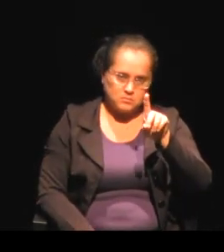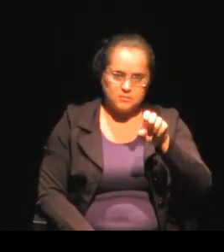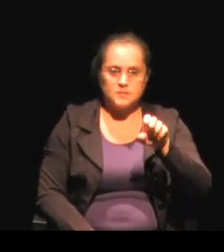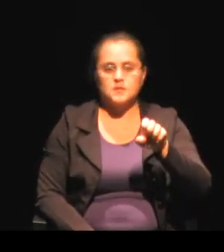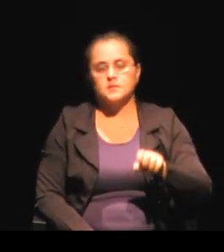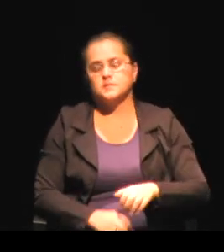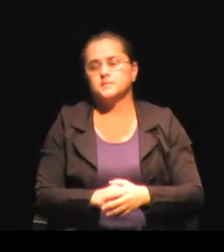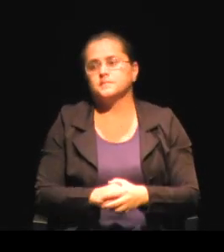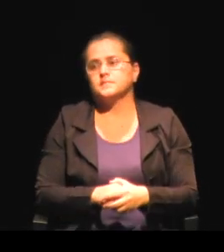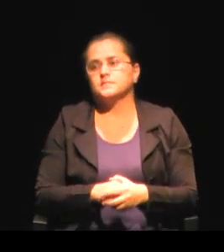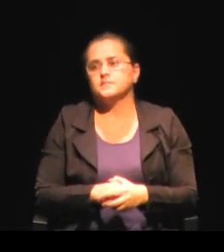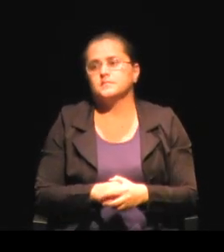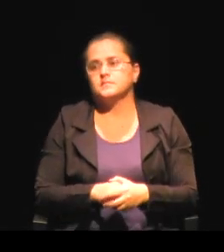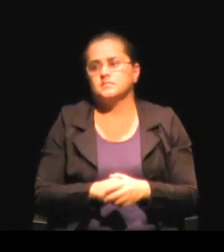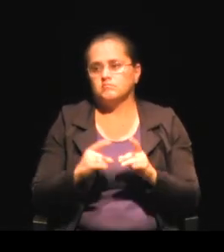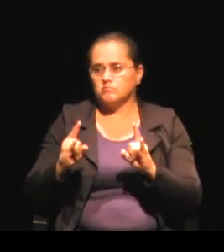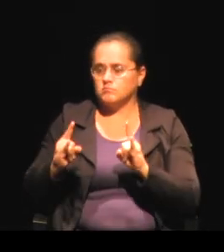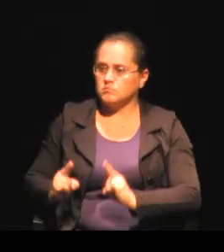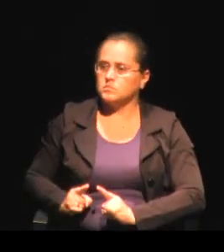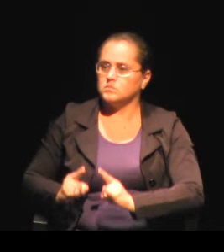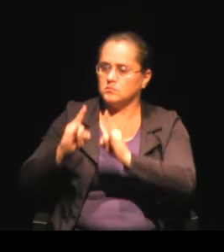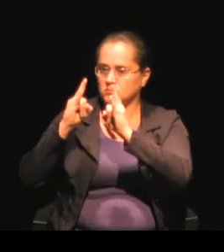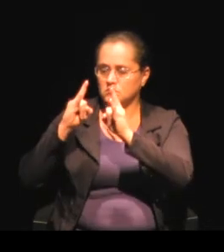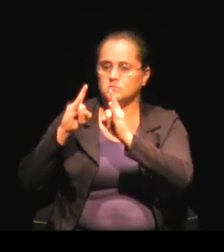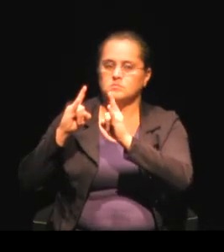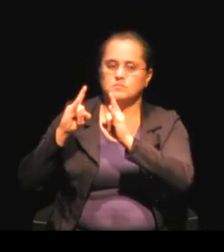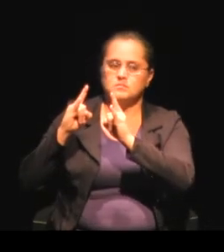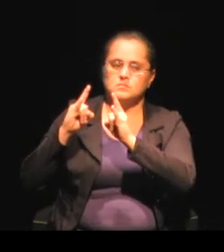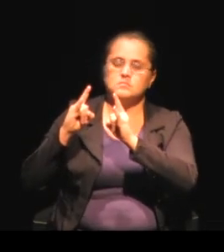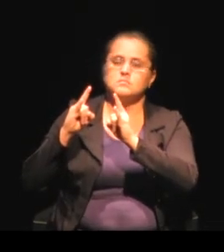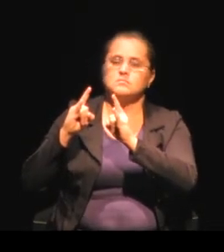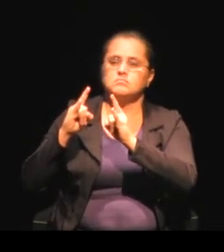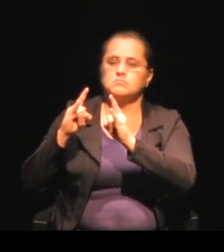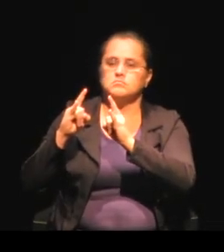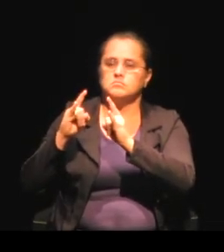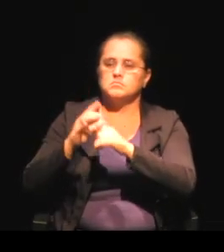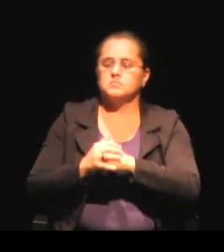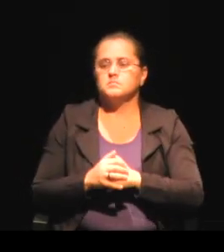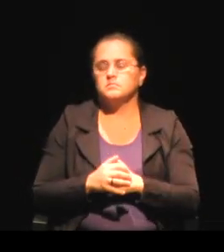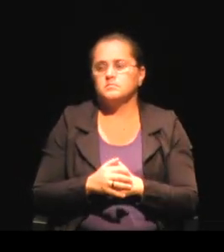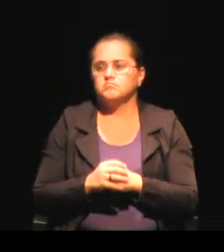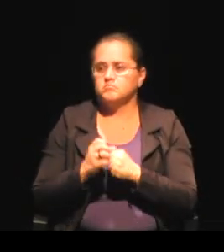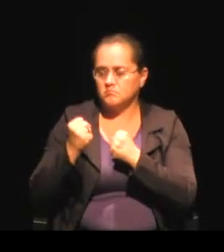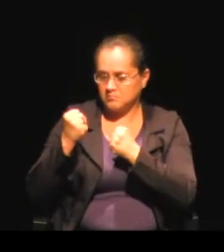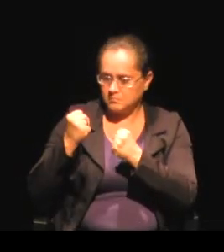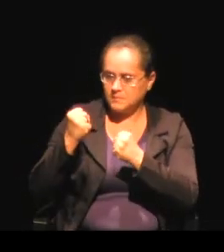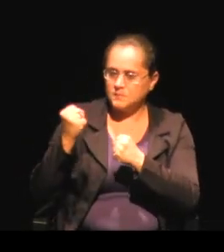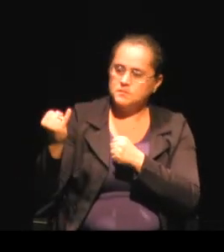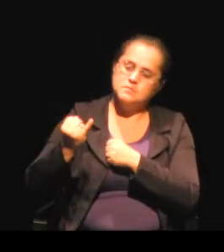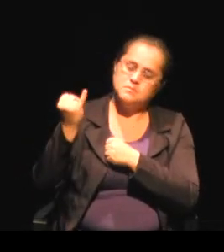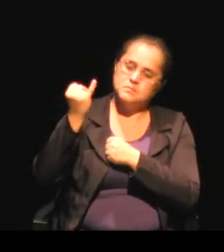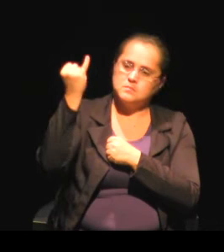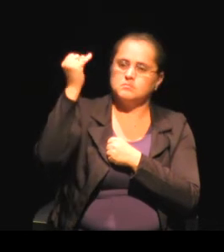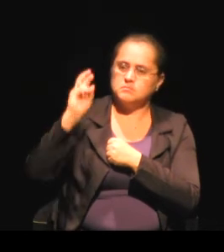que na verdade, é uma pré-existência. Esse edifício existia lá, mas teve que ser demolido, e reconstruímos ele com concreto, com uma